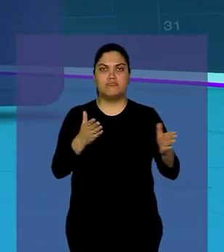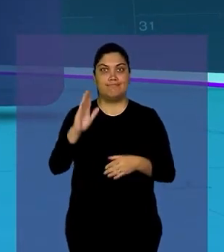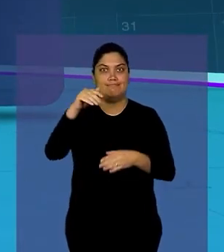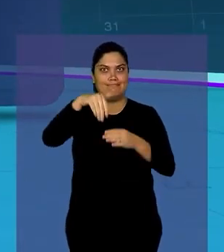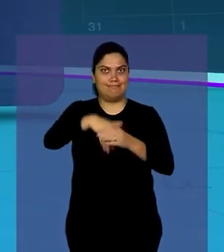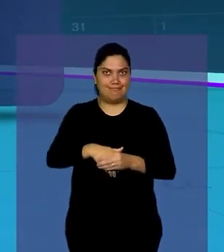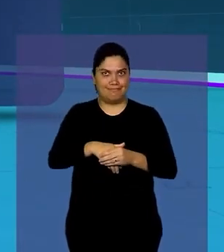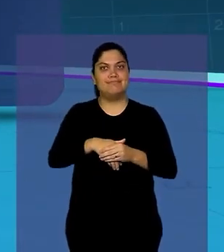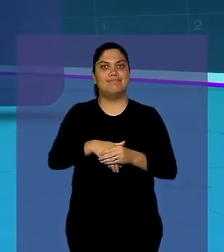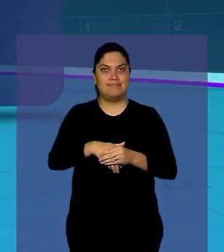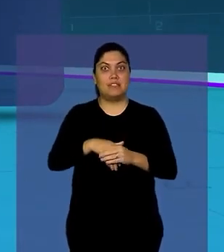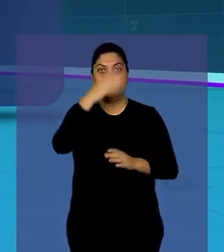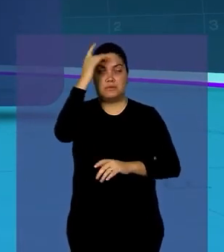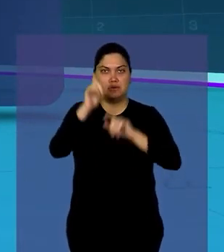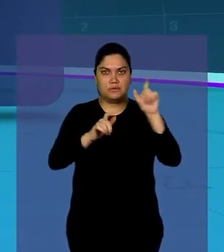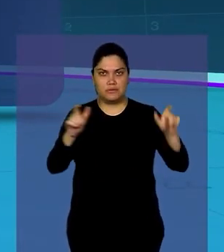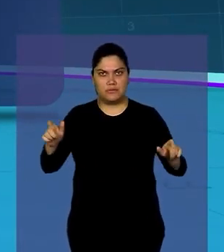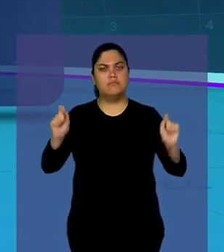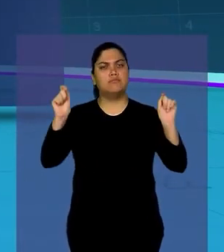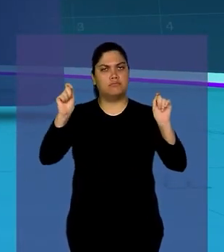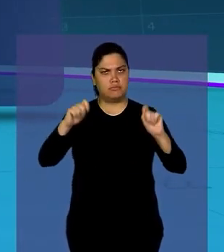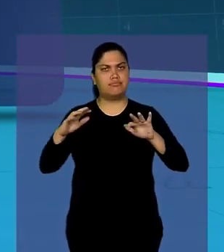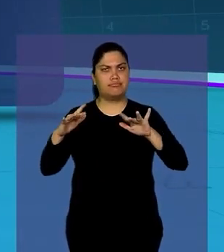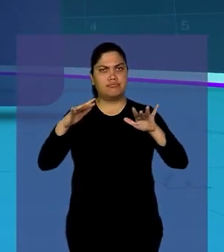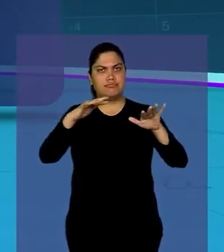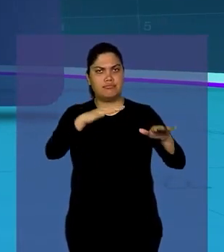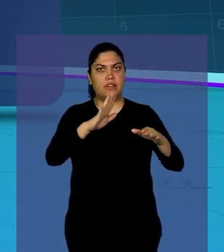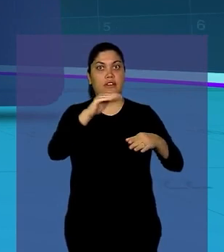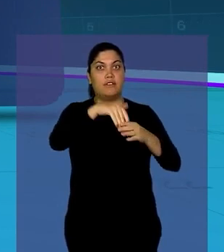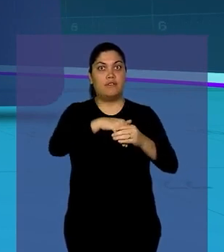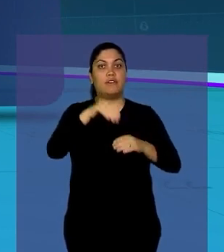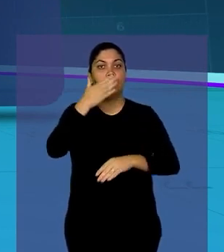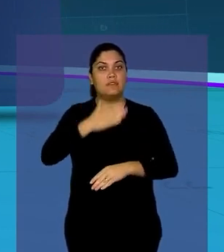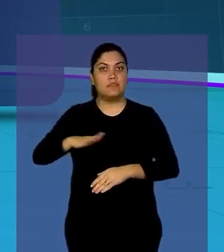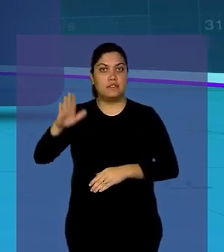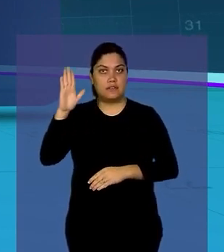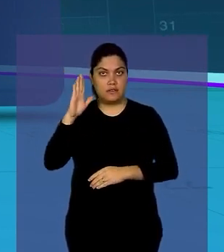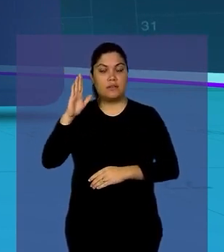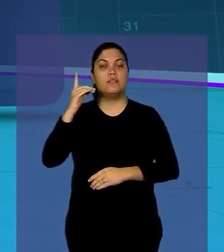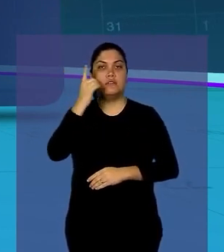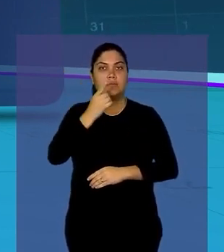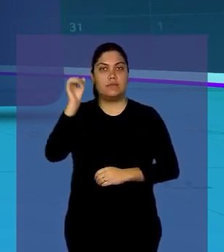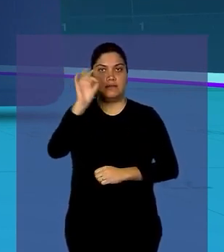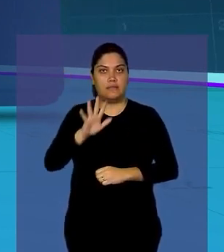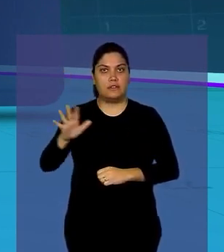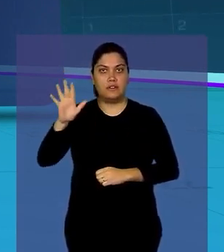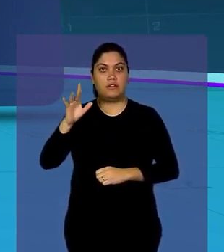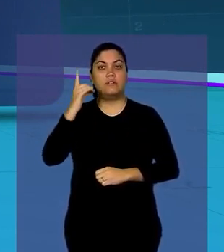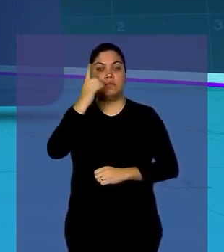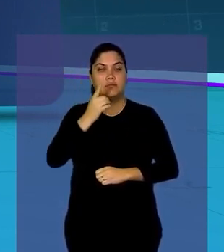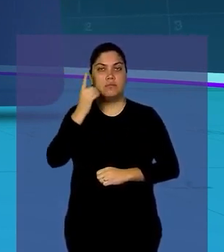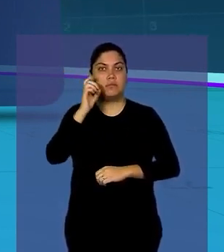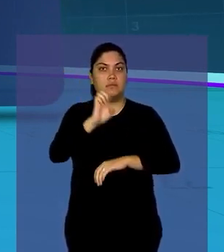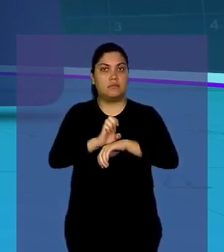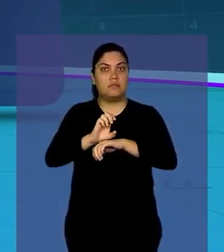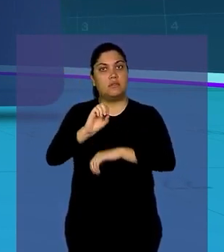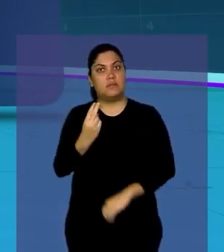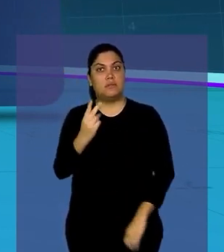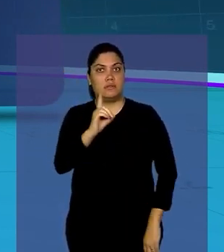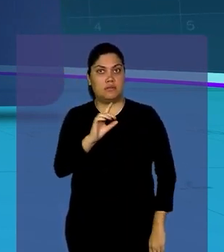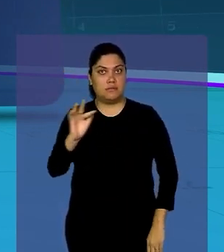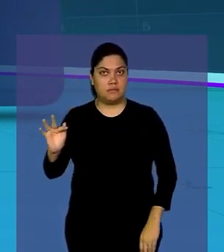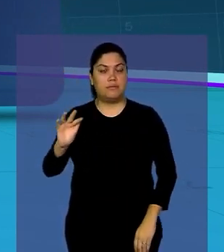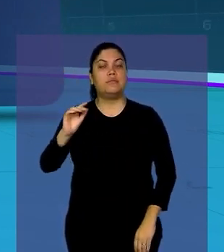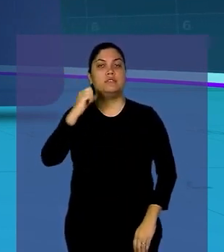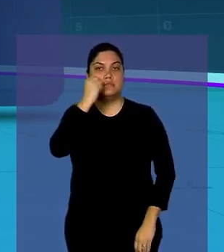das eleições. Eleitoras e eleitores vão às urnas votar para os cargos de deputado federal, estadual ou distrital,